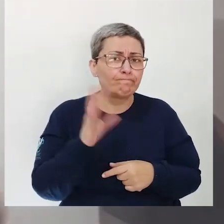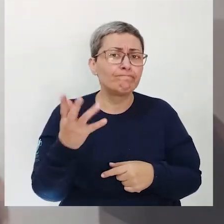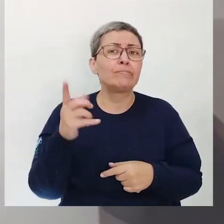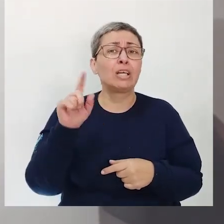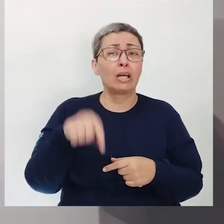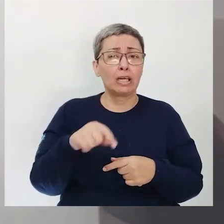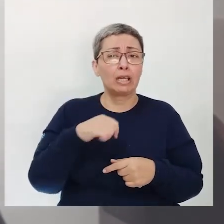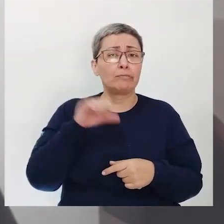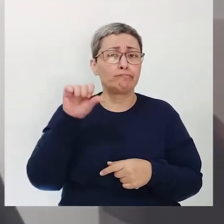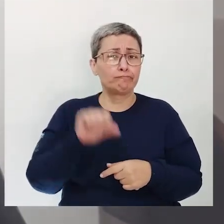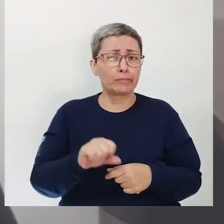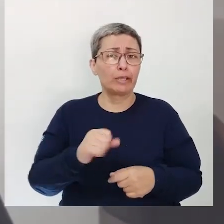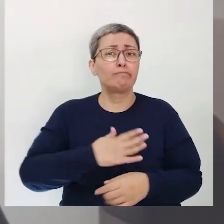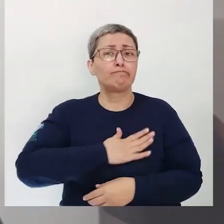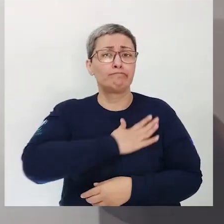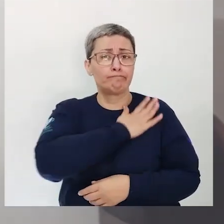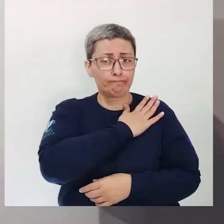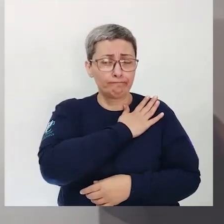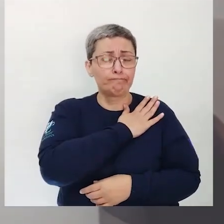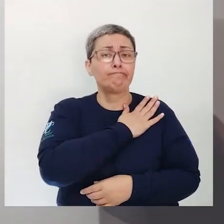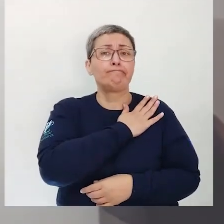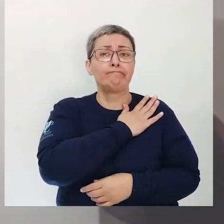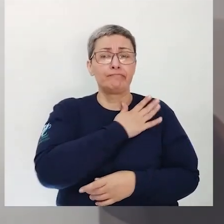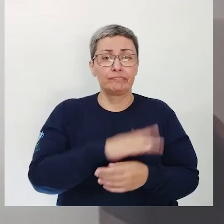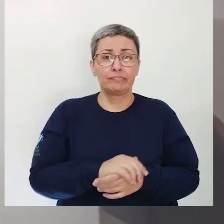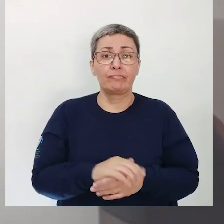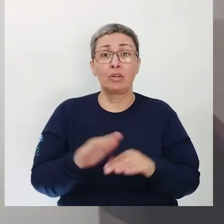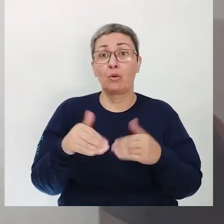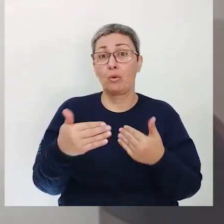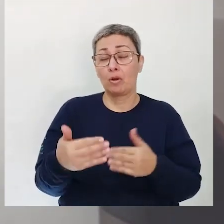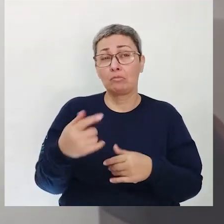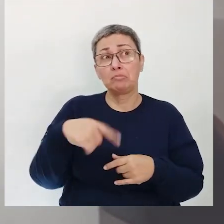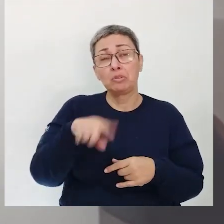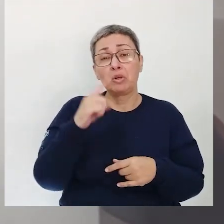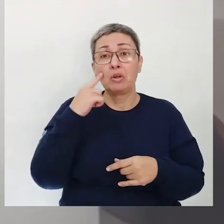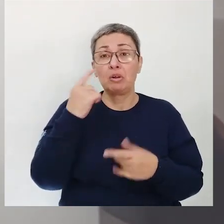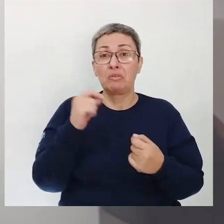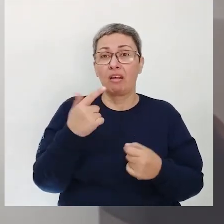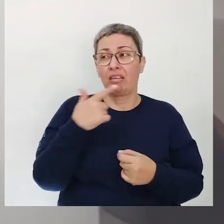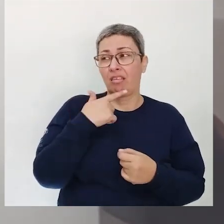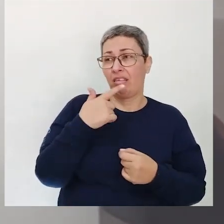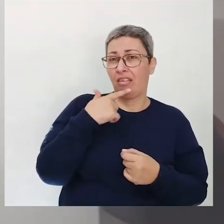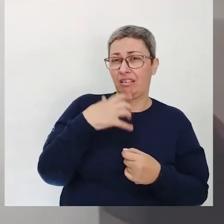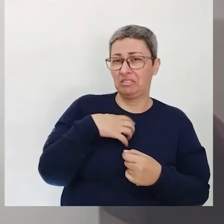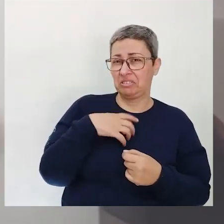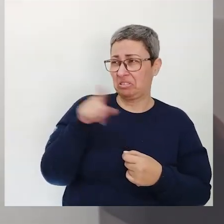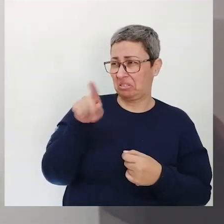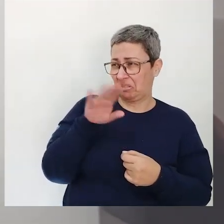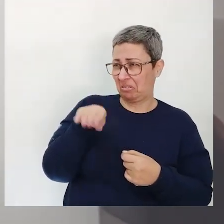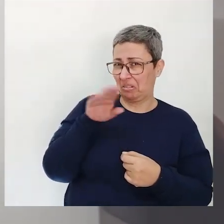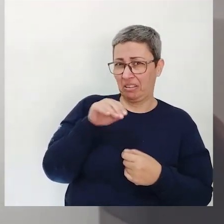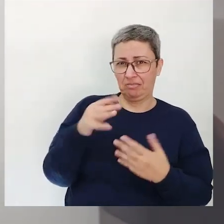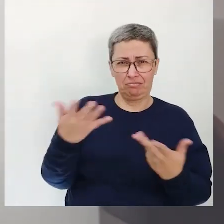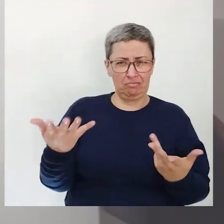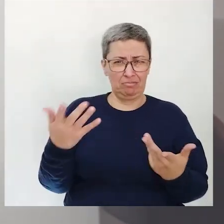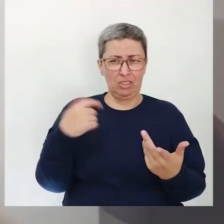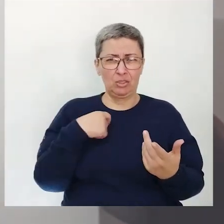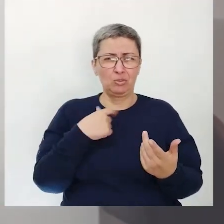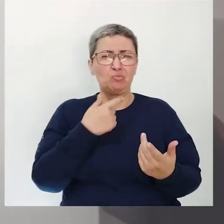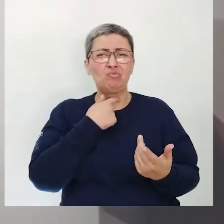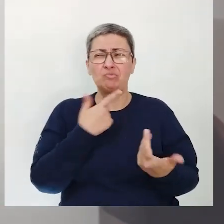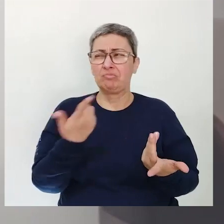coisa muito desagradável, que é o preconceito, né? Quando você ri do jeito que o outro fala, né,